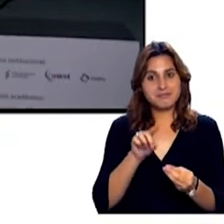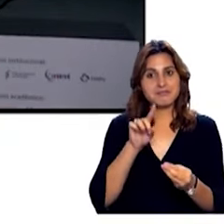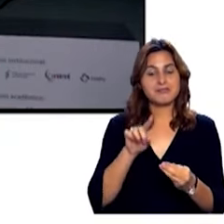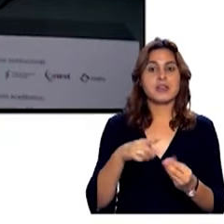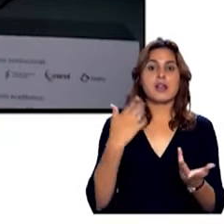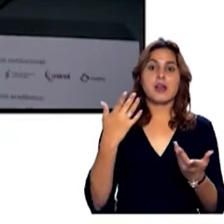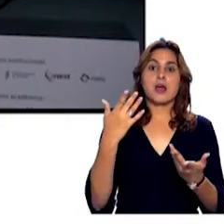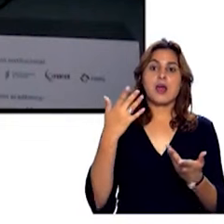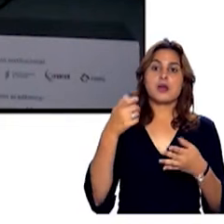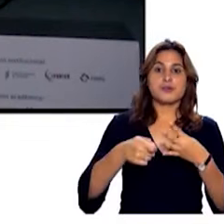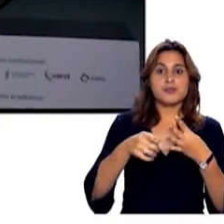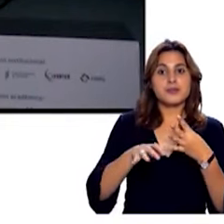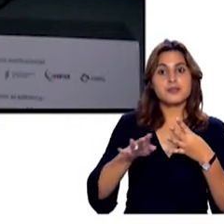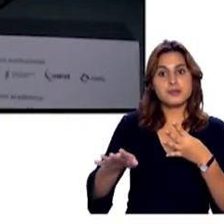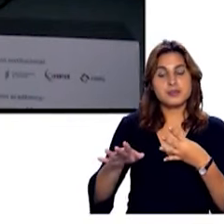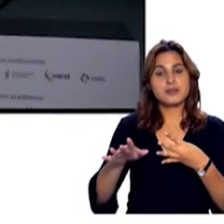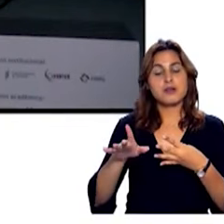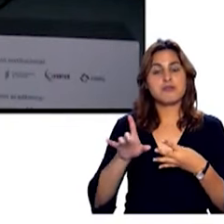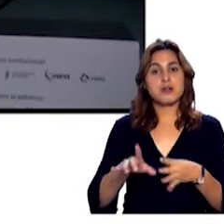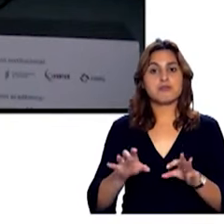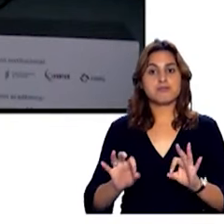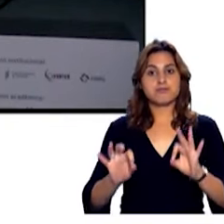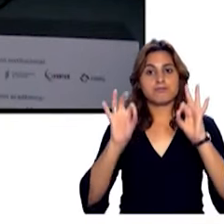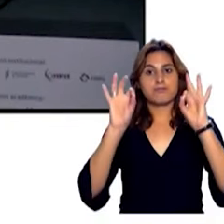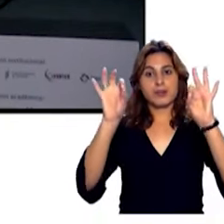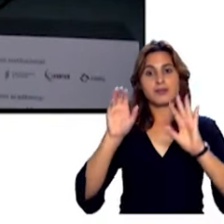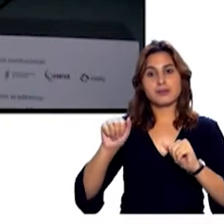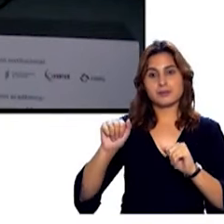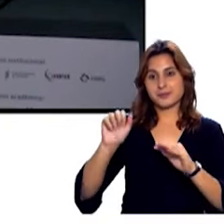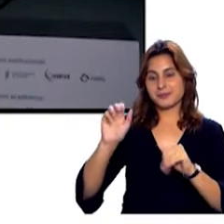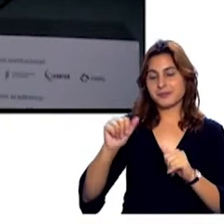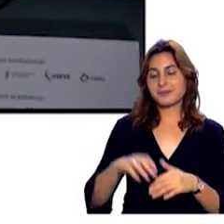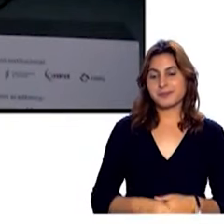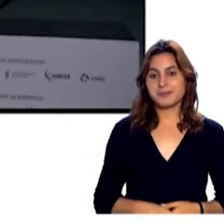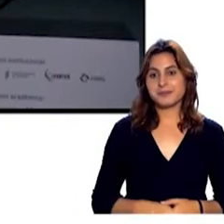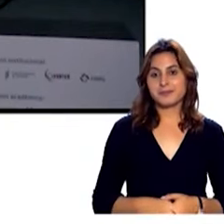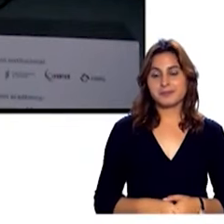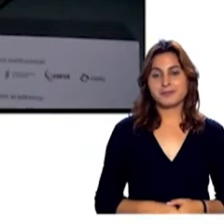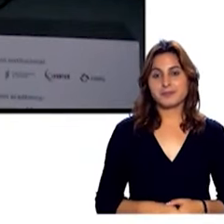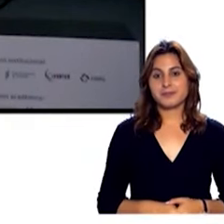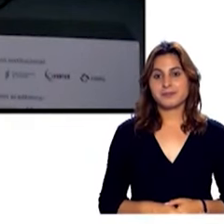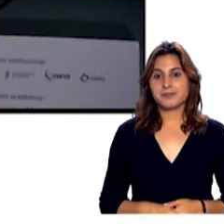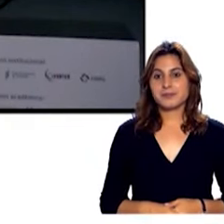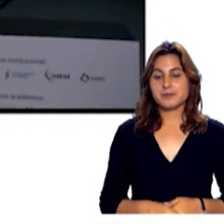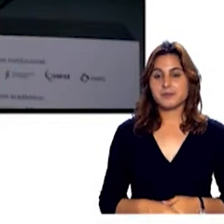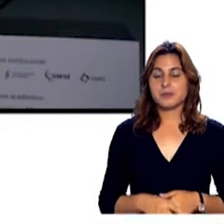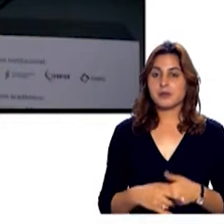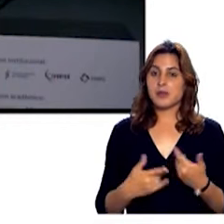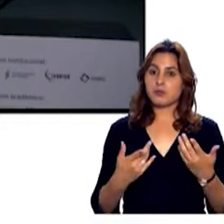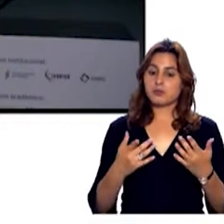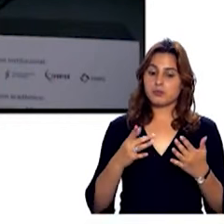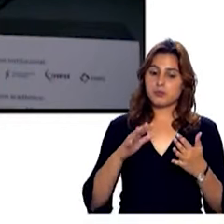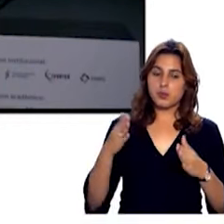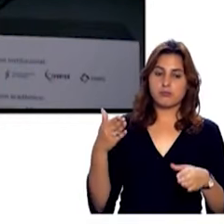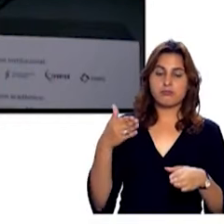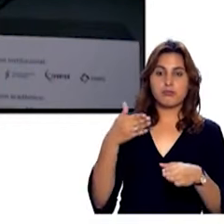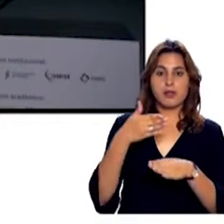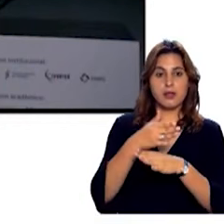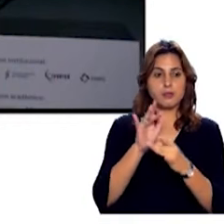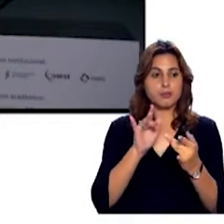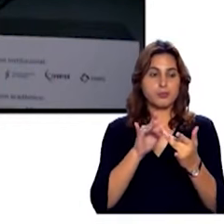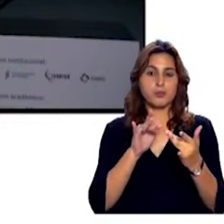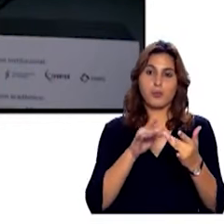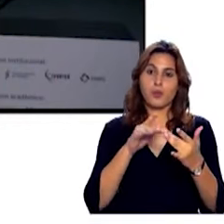ordinária é primazia do sistema espanhol e isso fe faz com que os índices todos de acesso ao